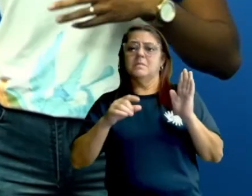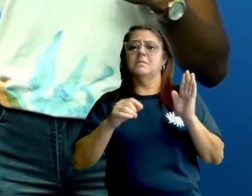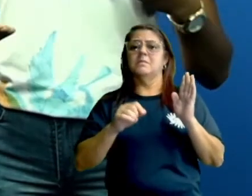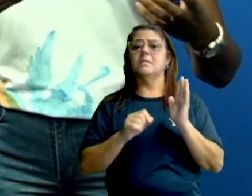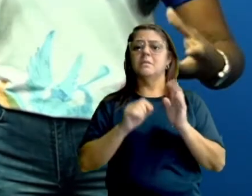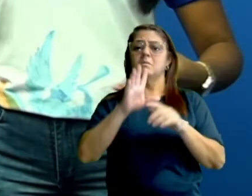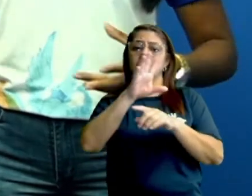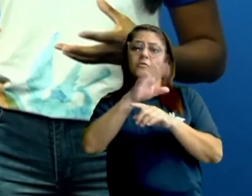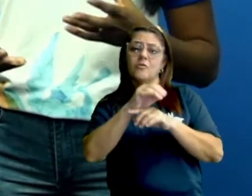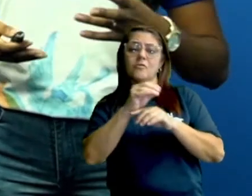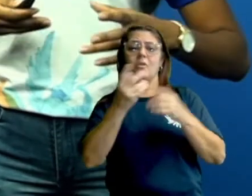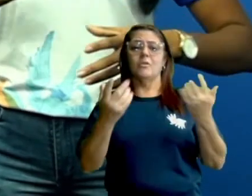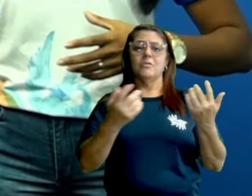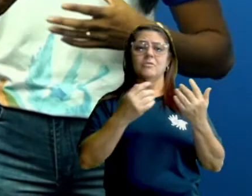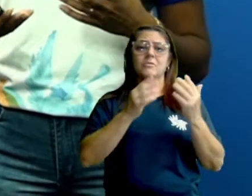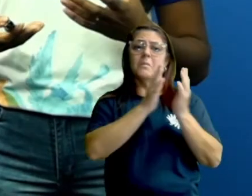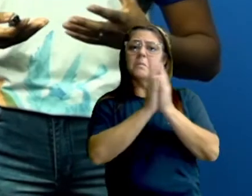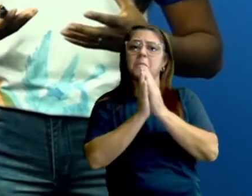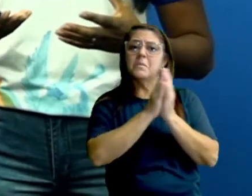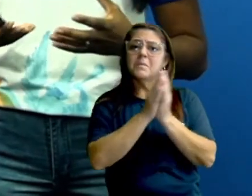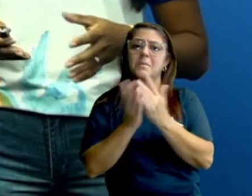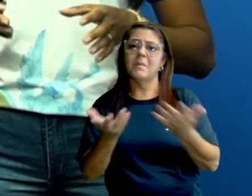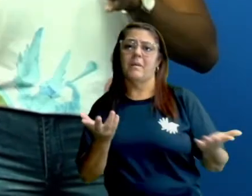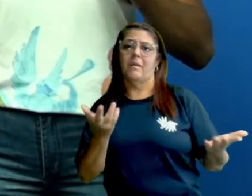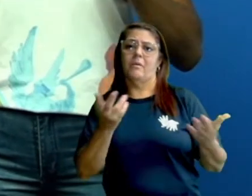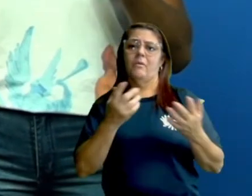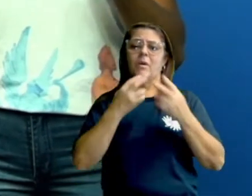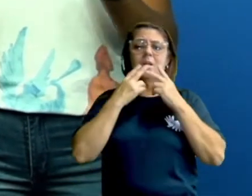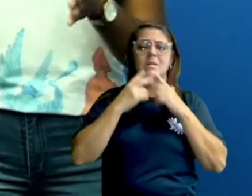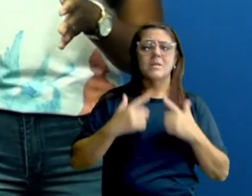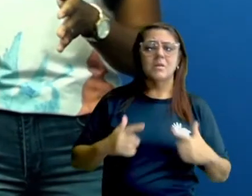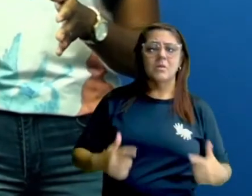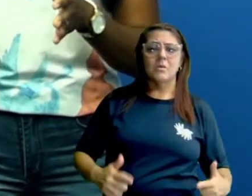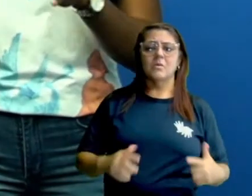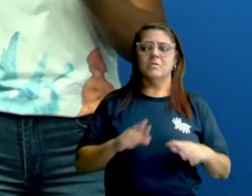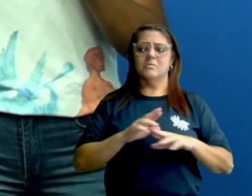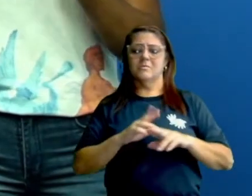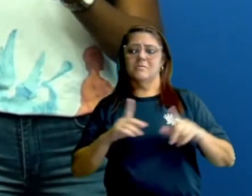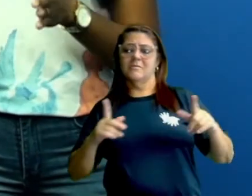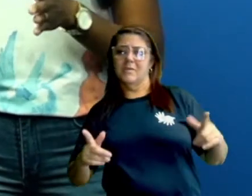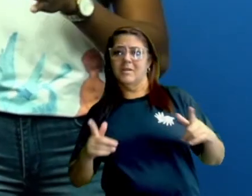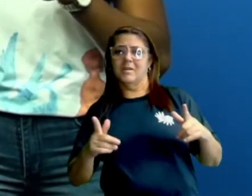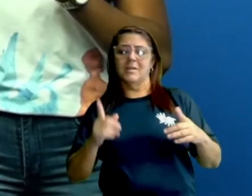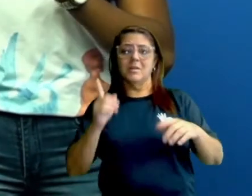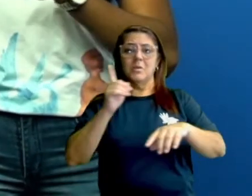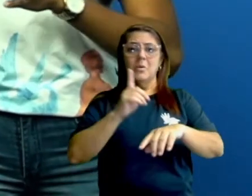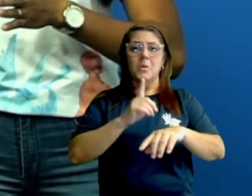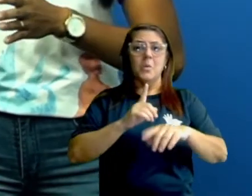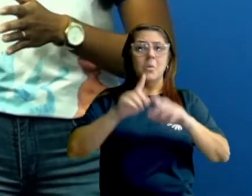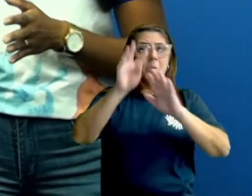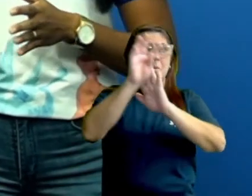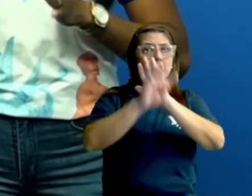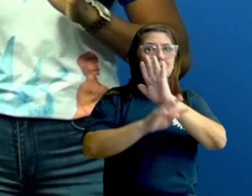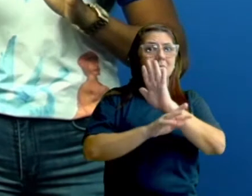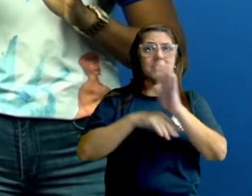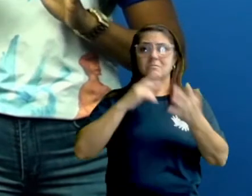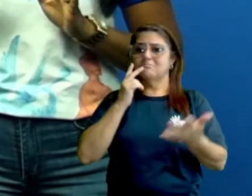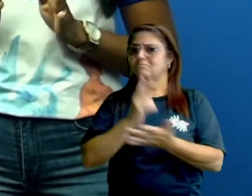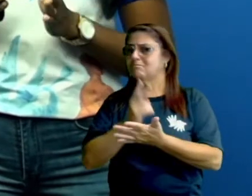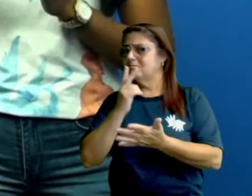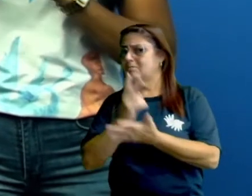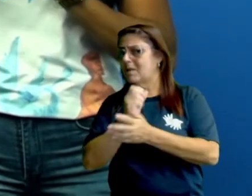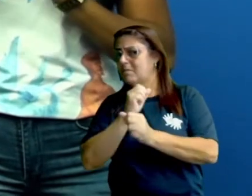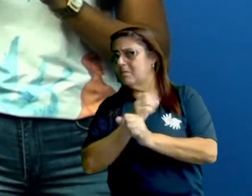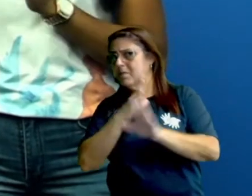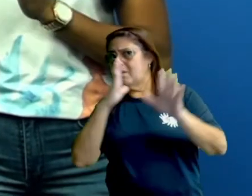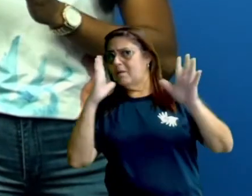esse diferencial, esse variar de linguagem e que, ao final, teu texto será sempre,